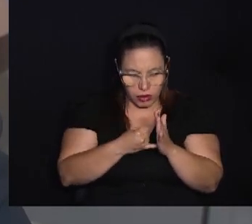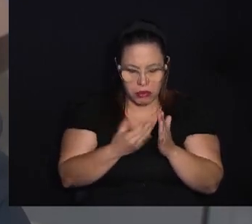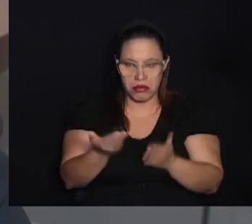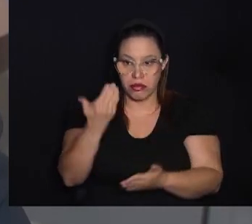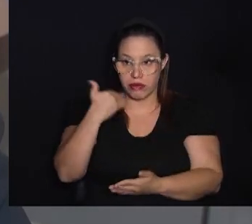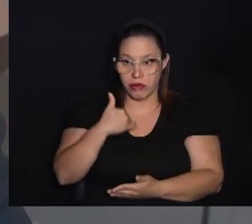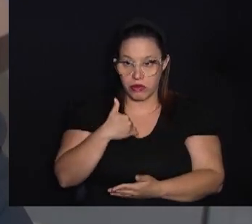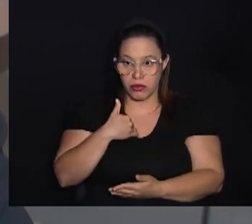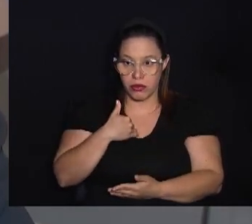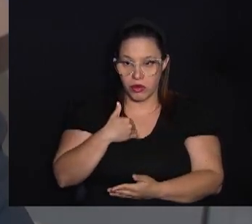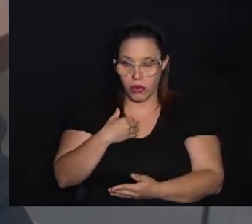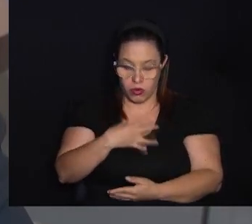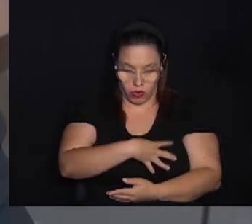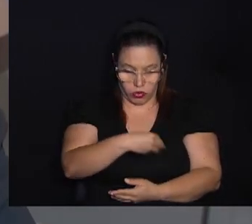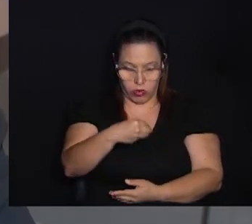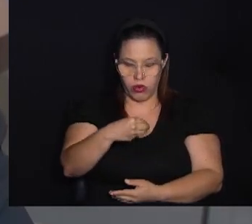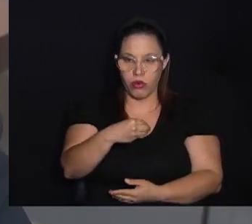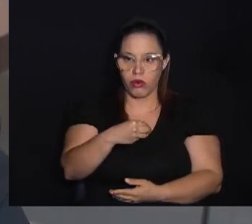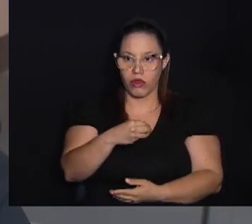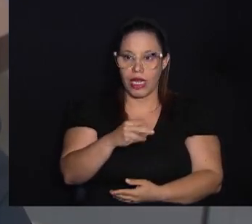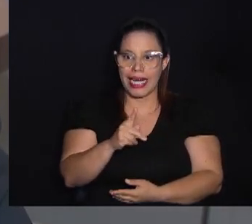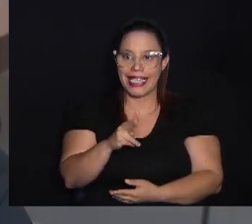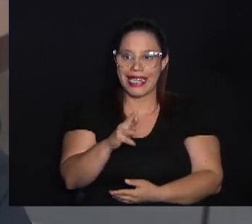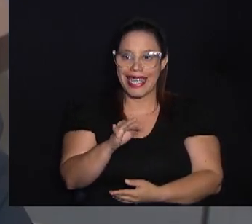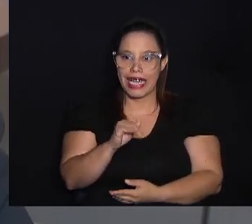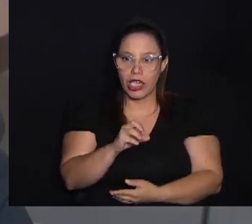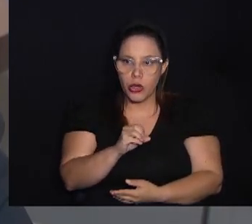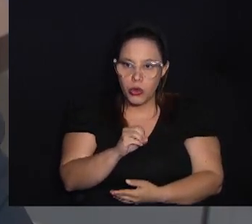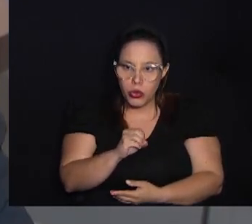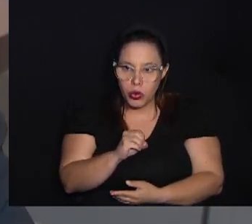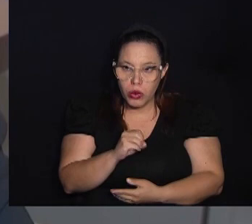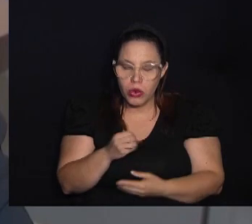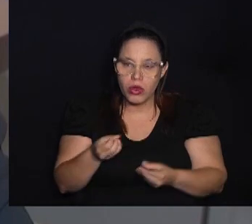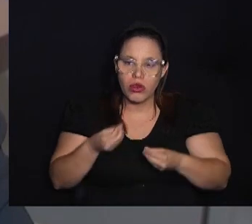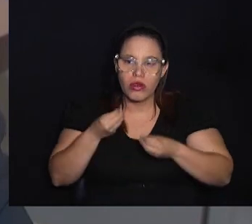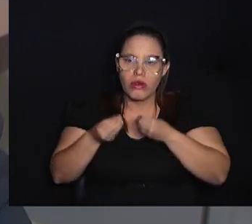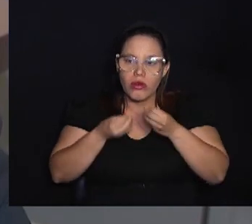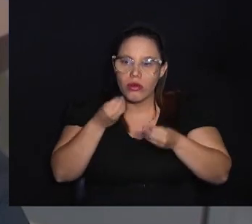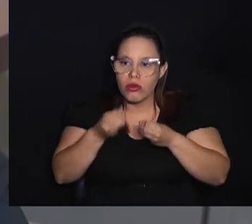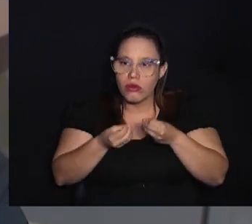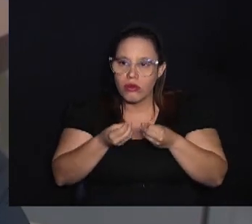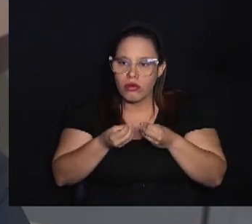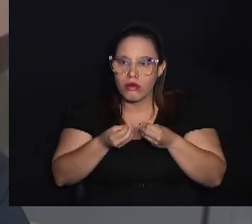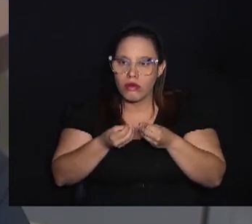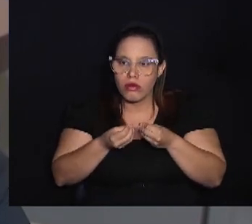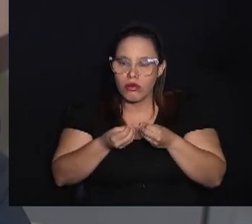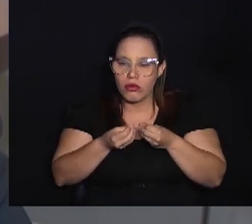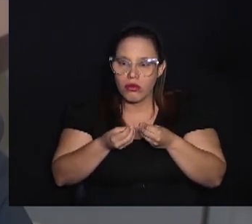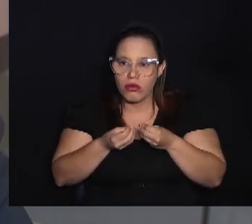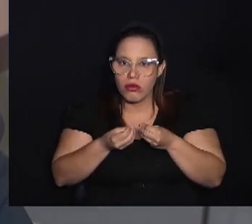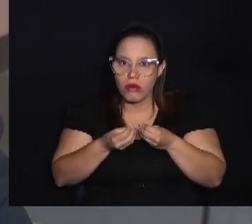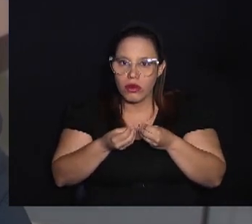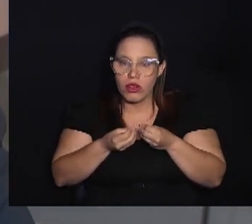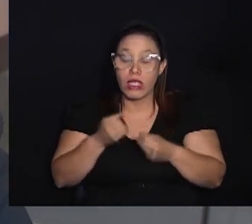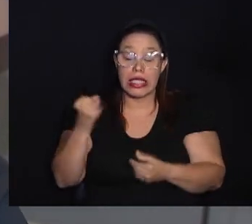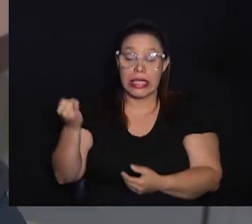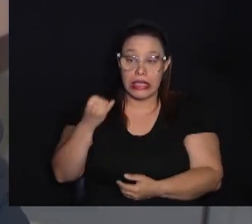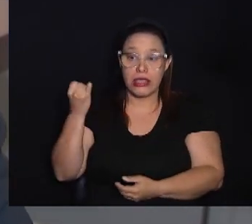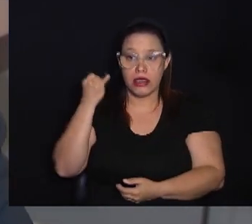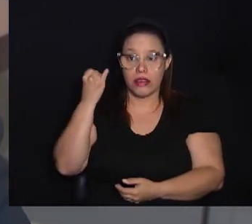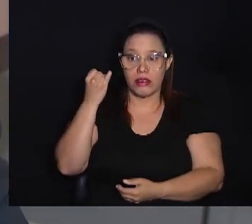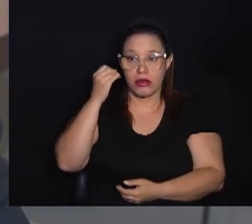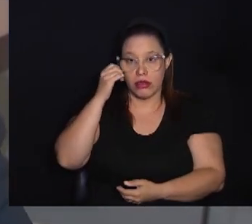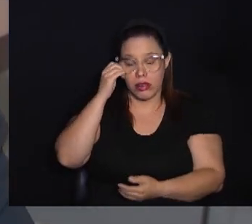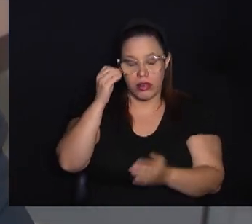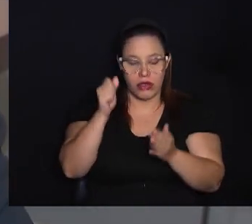um herdeiro como na mesma situação dos seus filhos, né? Então, são repercussões bastante importantes. O